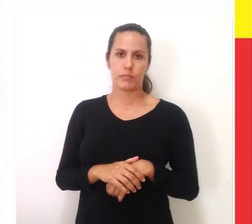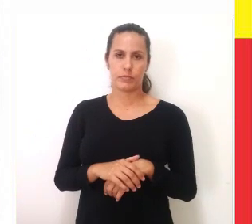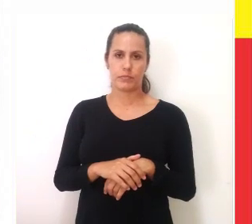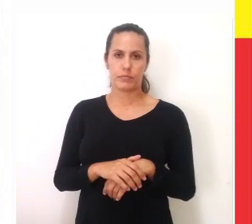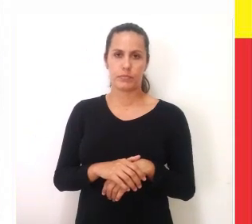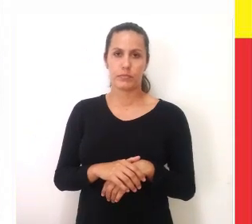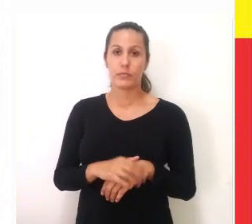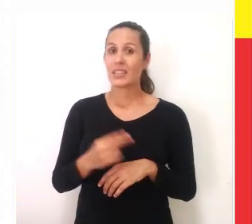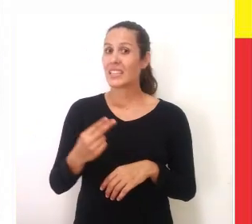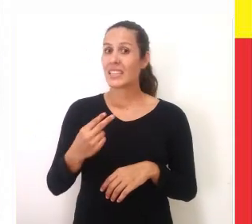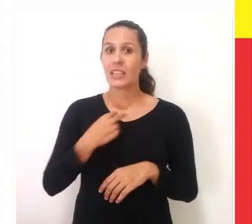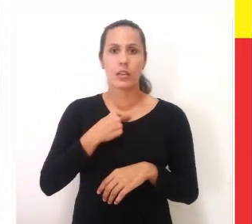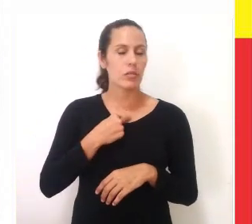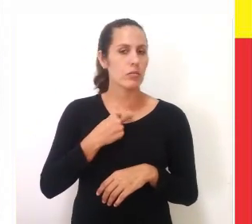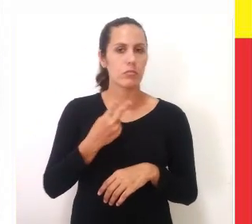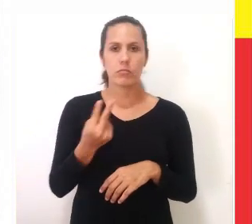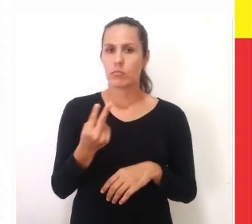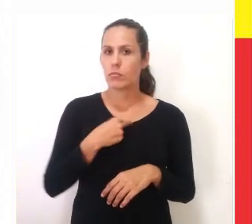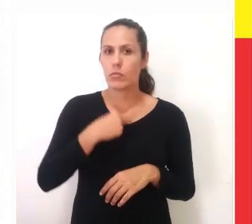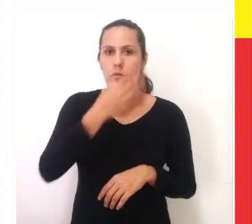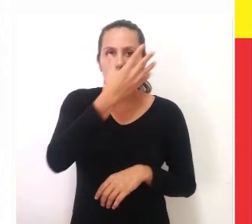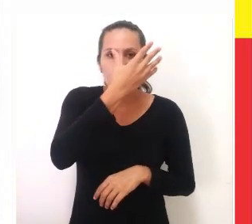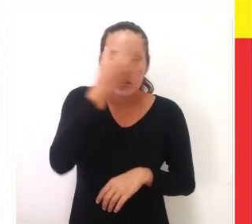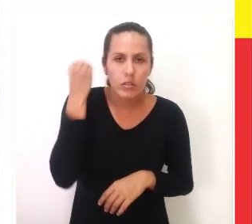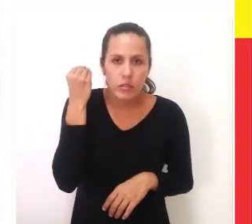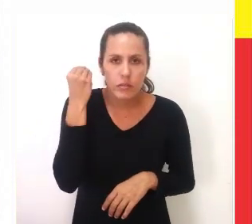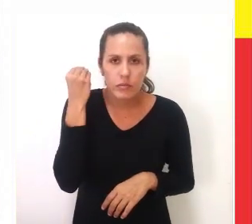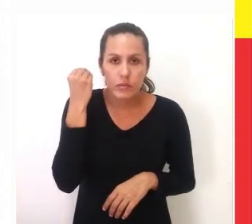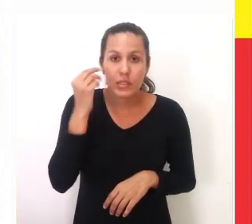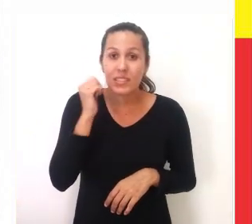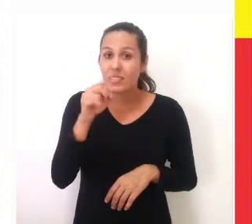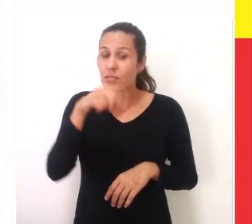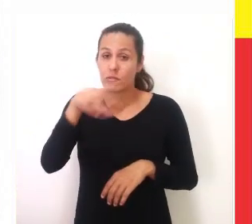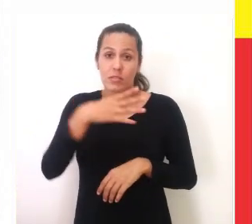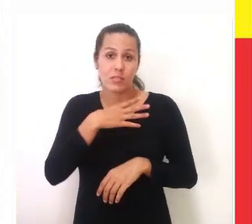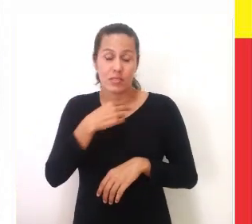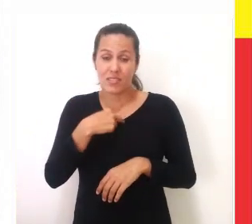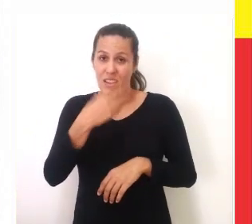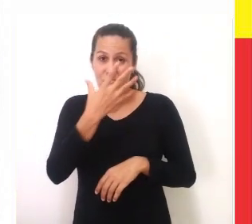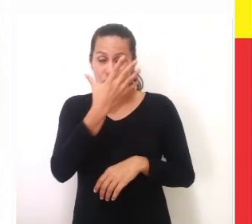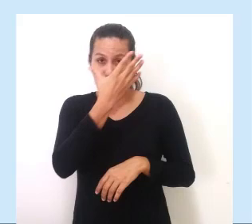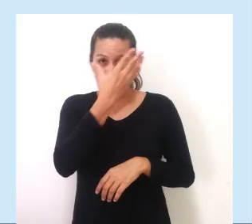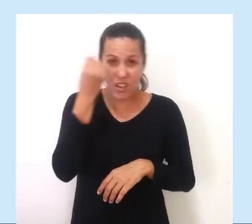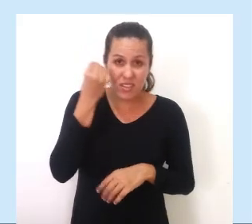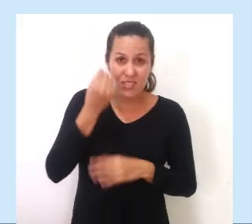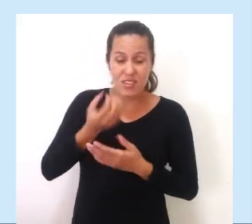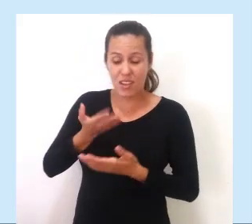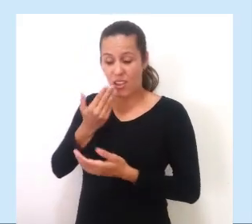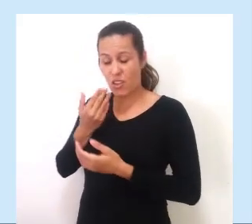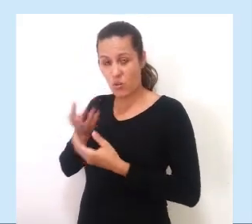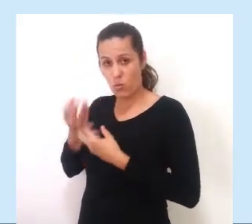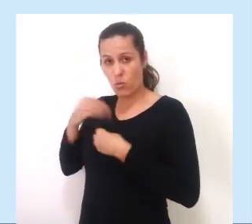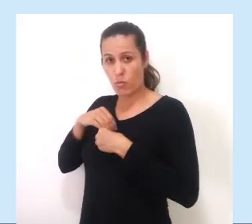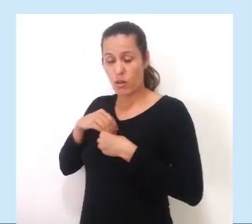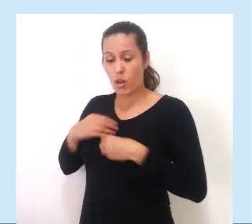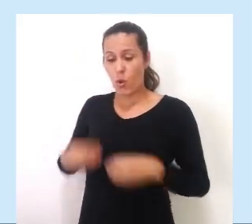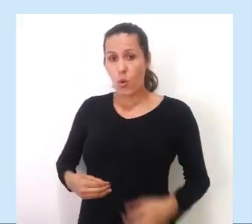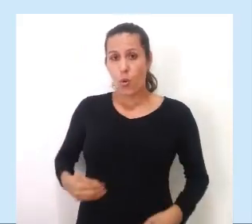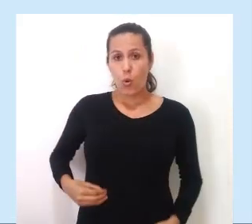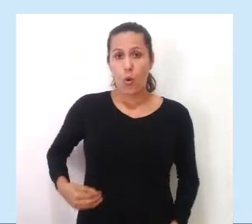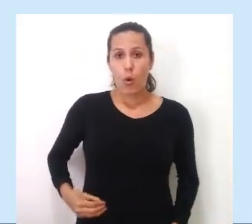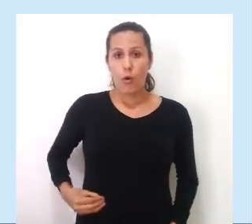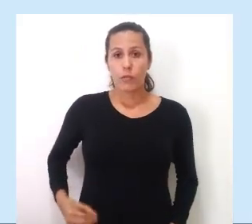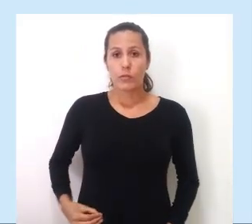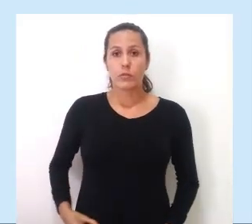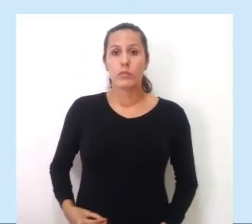comprimido diário, tá certo? Não pode esquecer do comprimido, porque se esquecer de